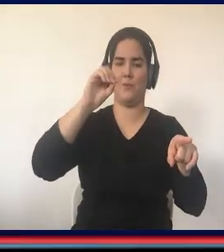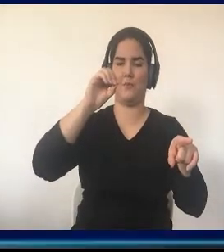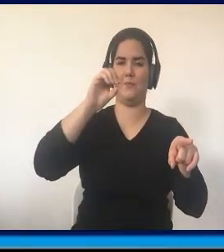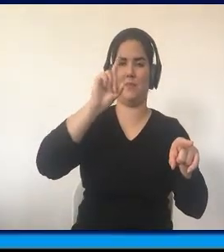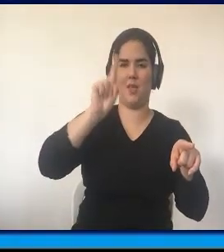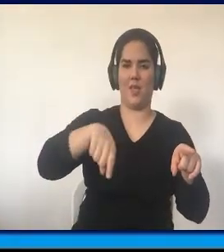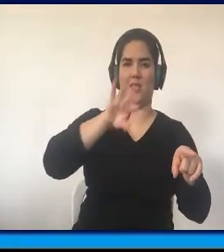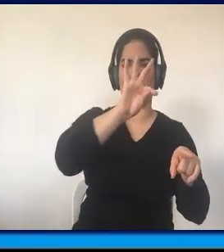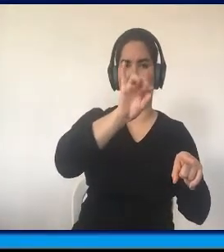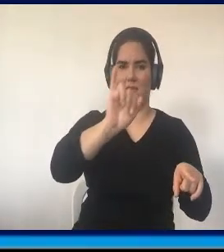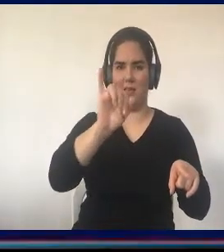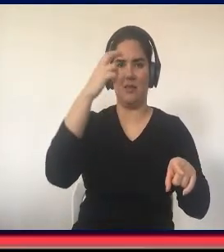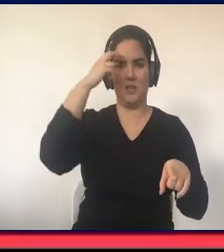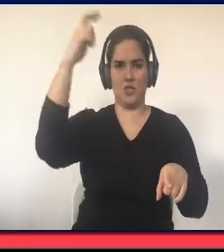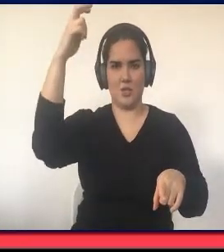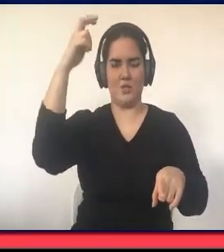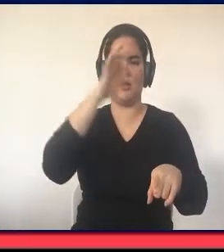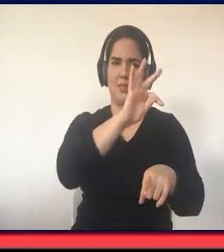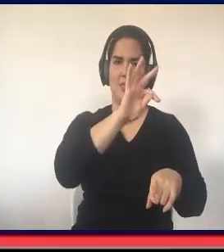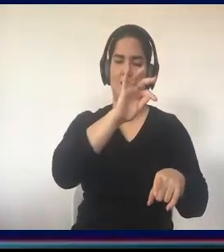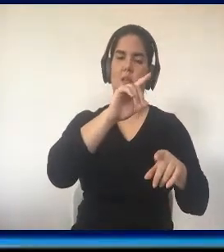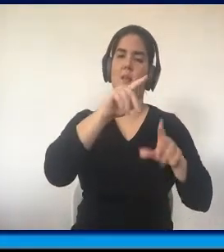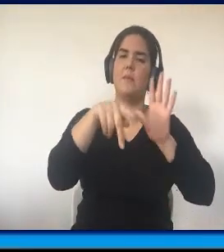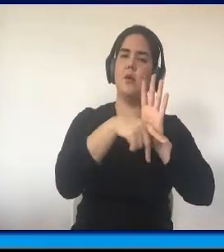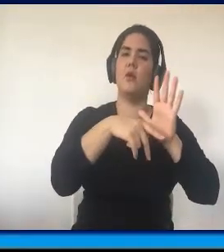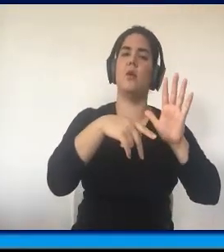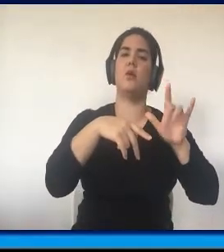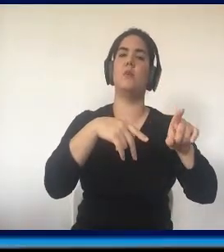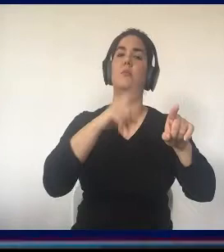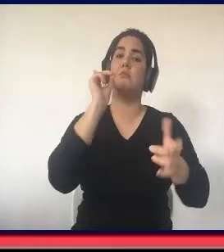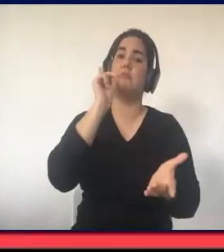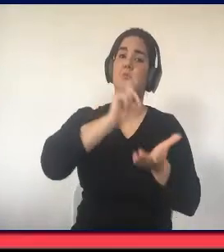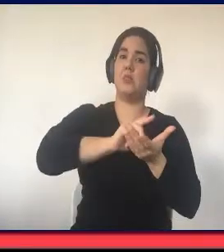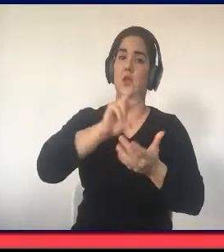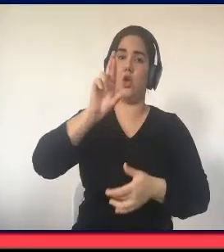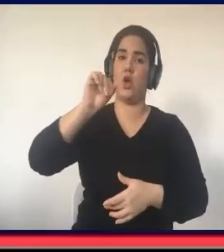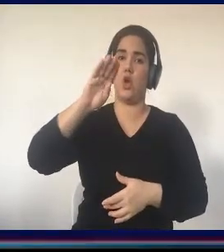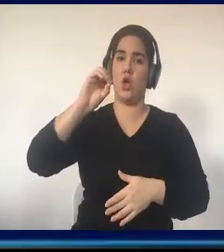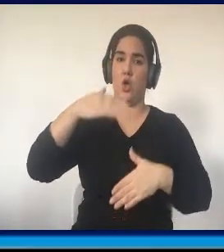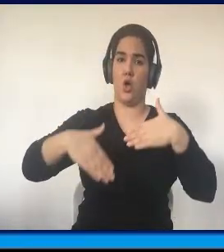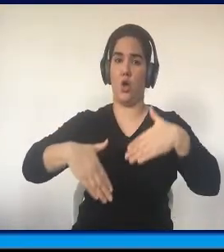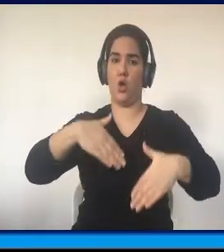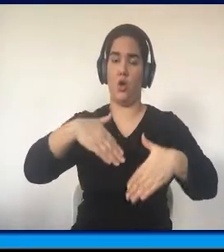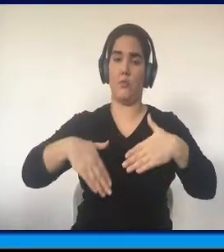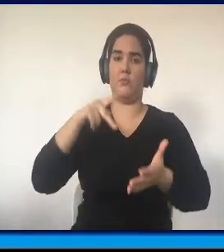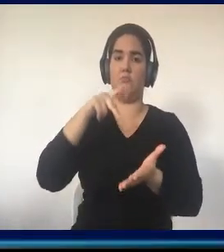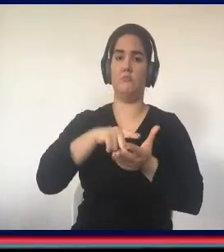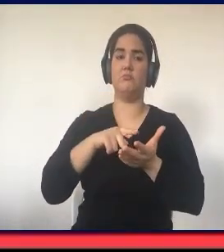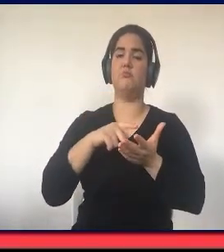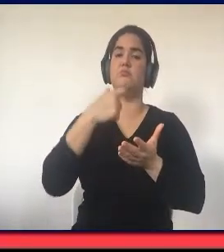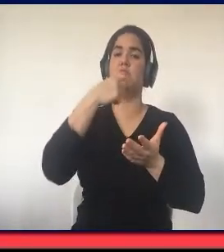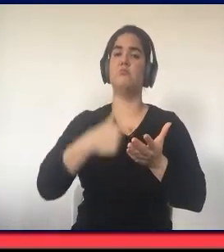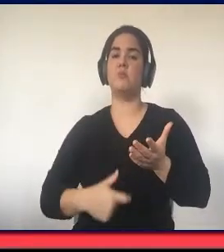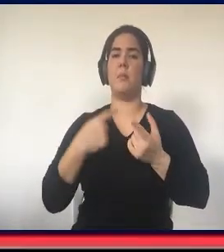uma inteligência artificial de verdade. É um robô de inteligência artificial que vai contracenar, vai representar uma